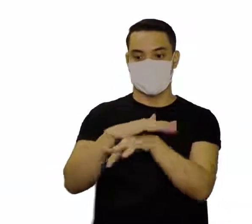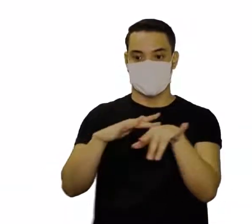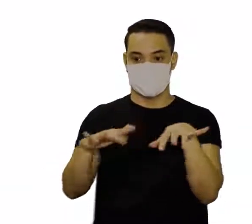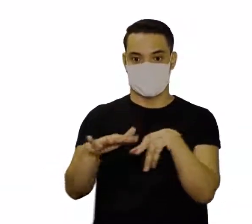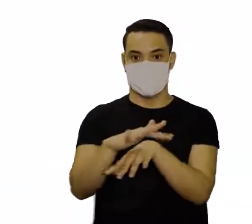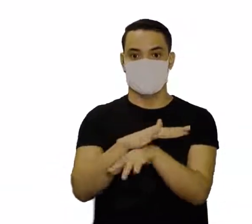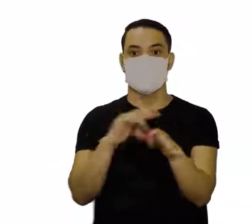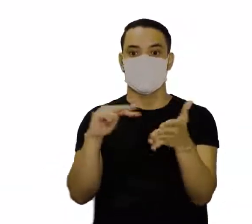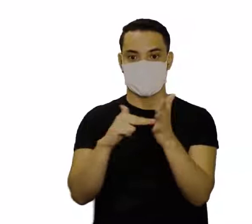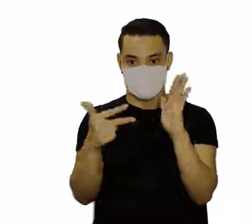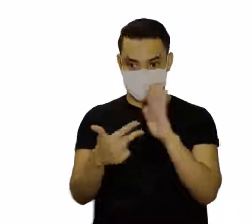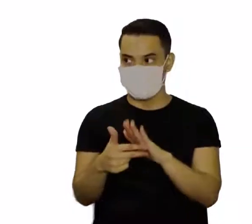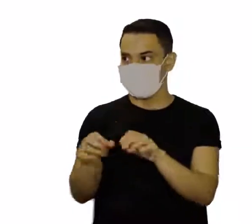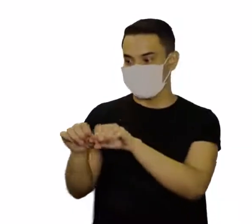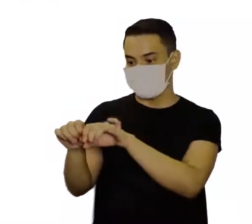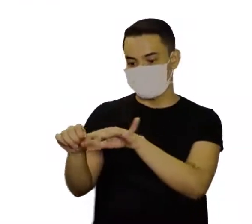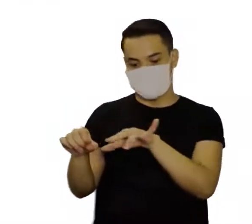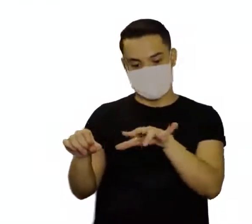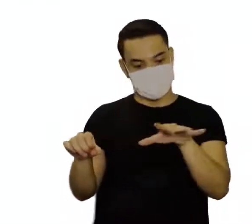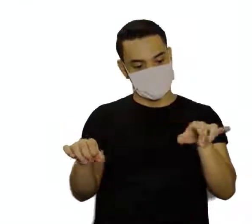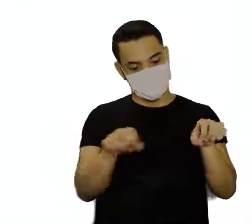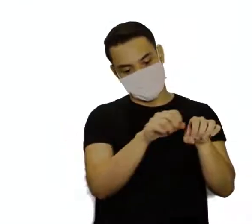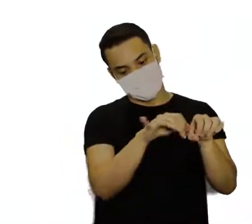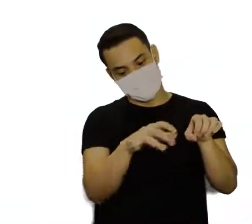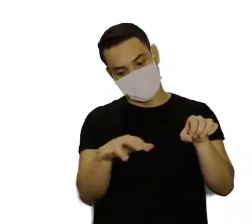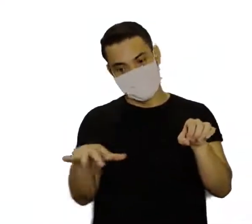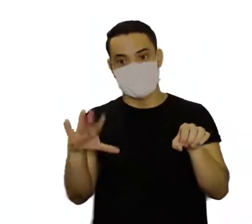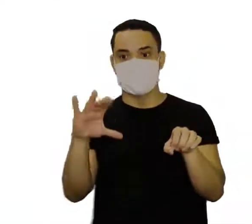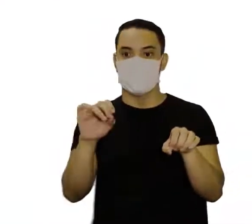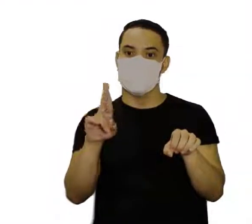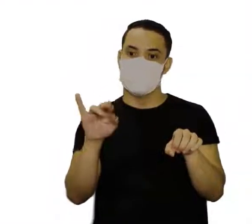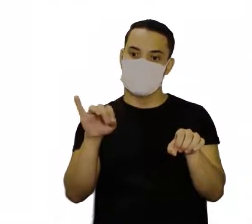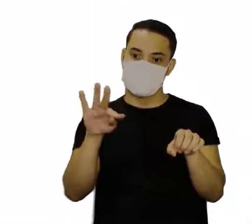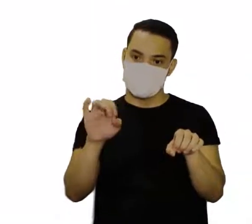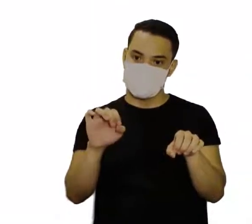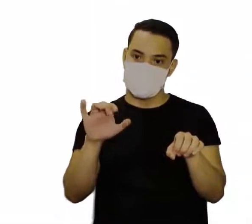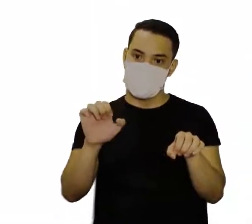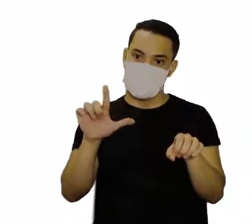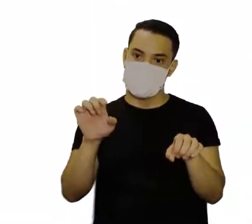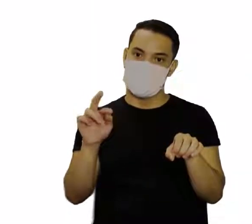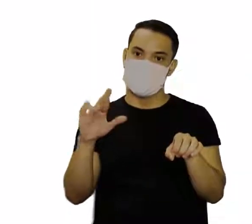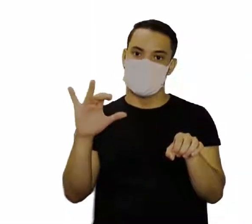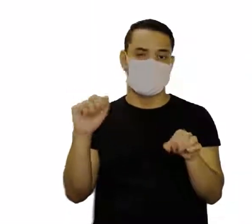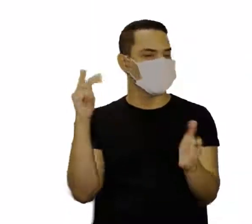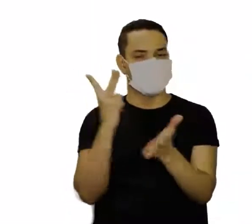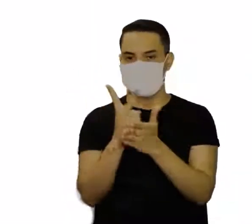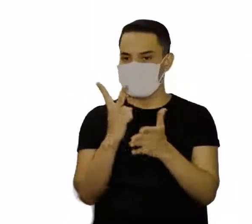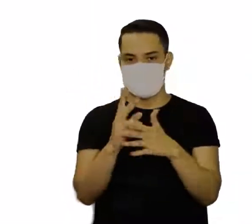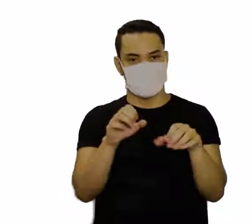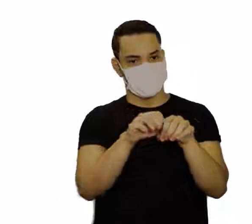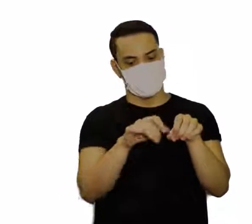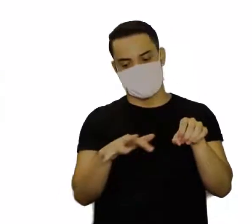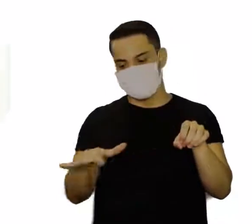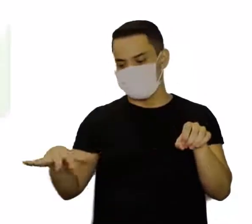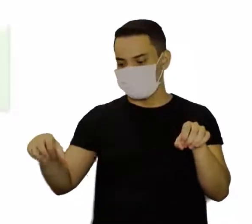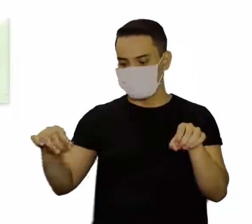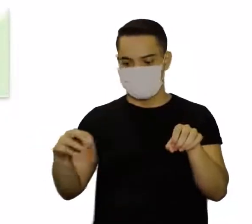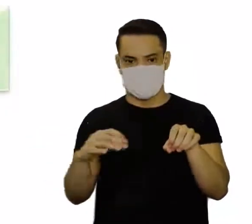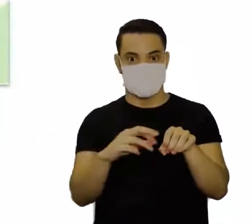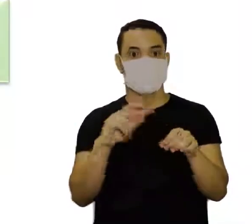a corrente elétrica. Então, geralmente, quando falar de tensão, sempre vai estar falando aí de corrente elétrica e também